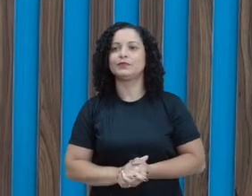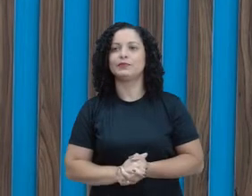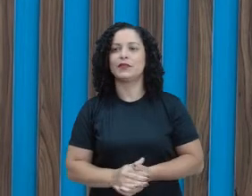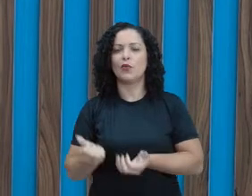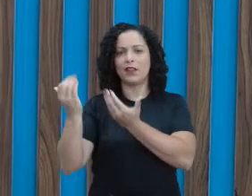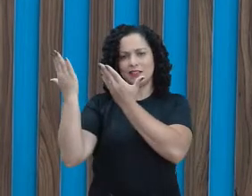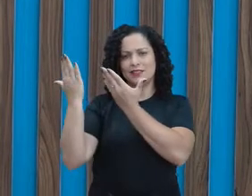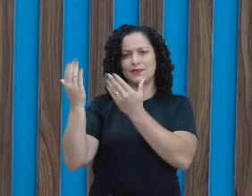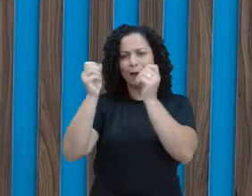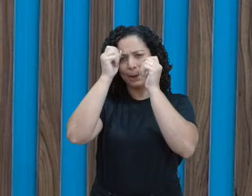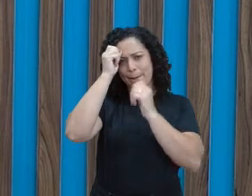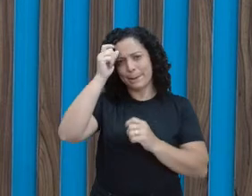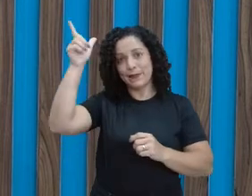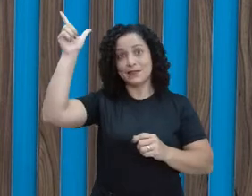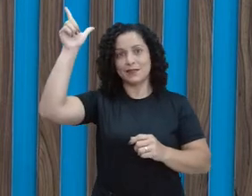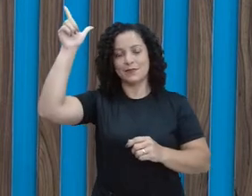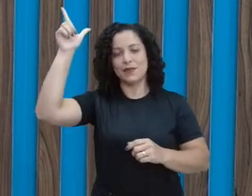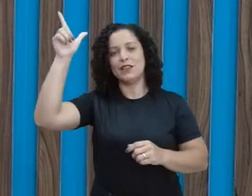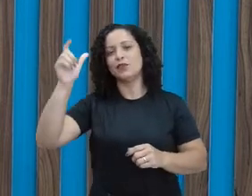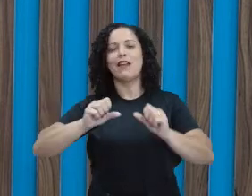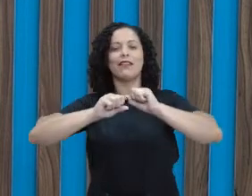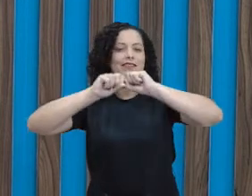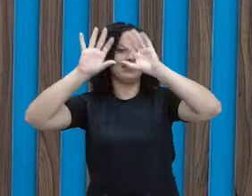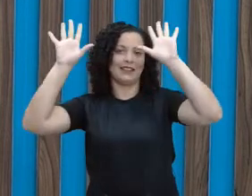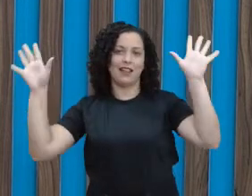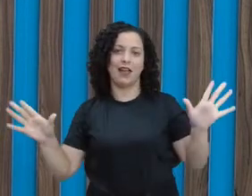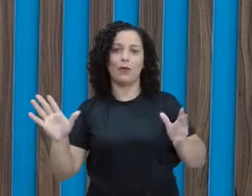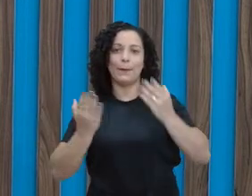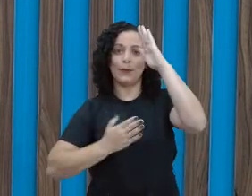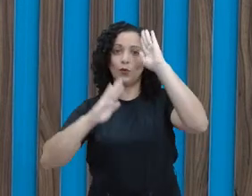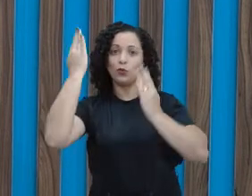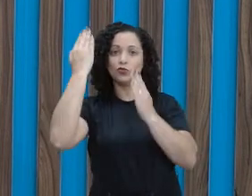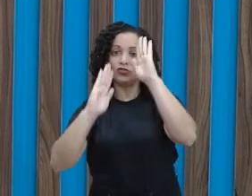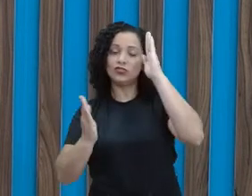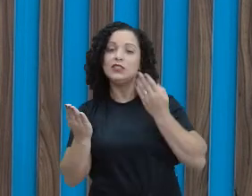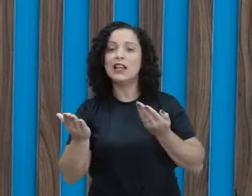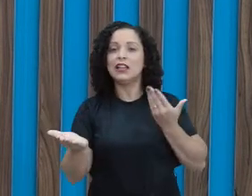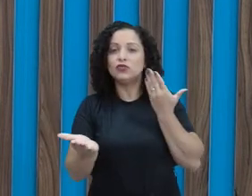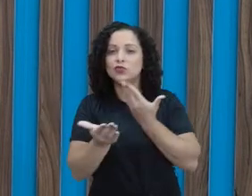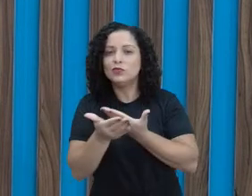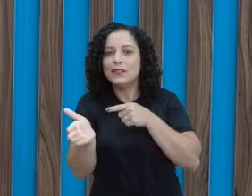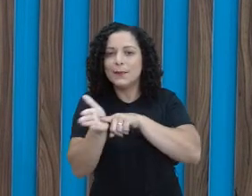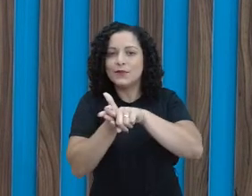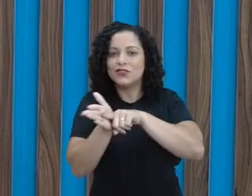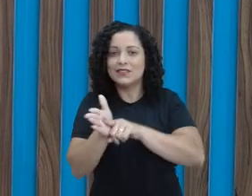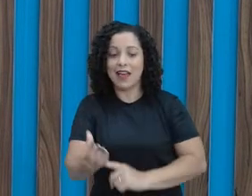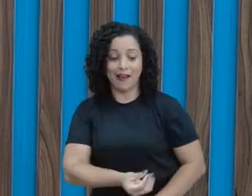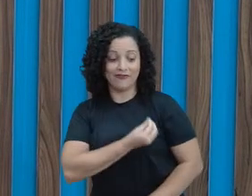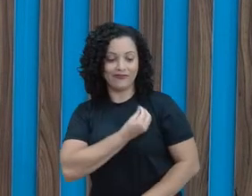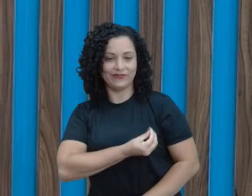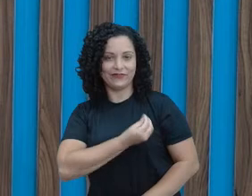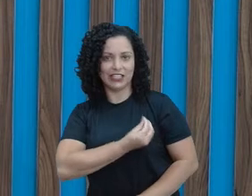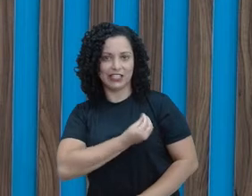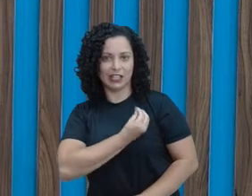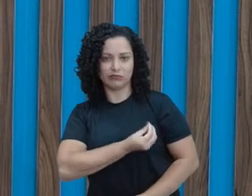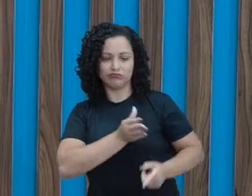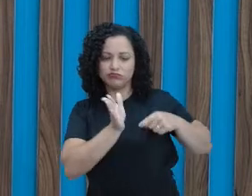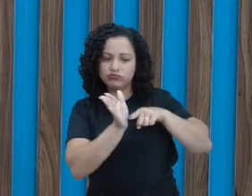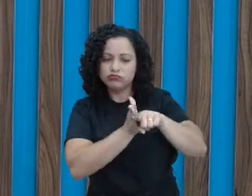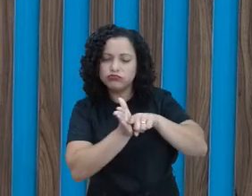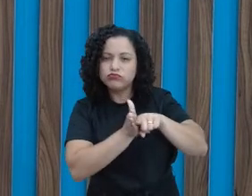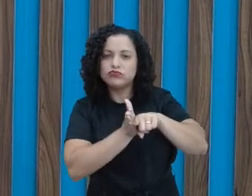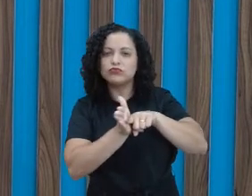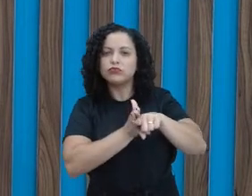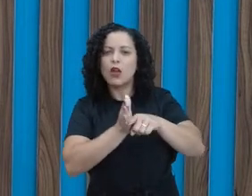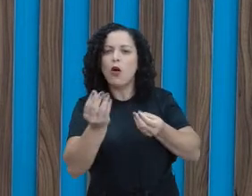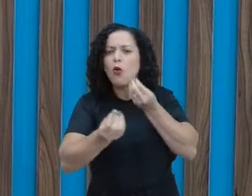aí nos deixa bem claro como biologia é o estudo da vida. Então, o estudo da vida, ela parte através do estudo da evolução.